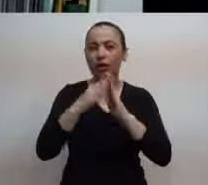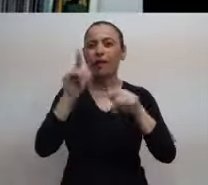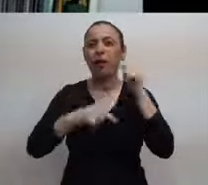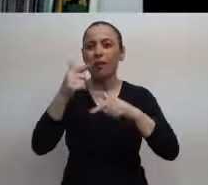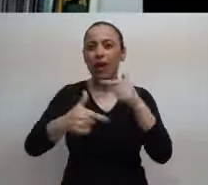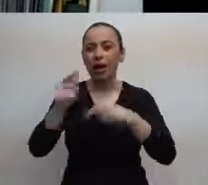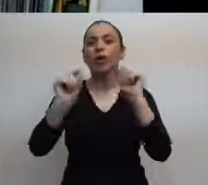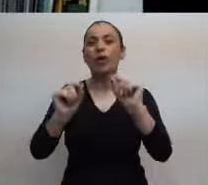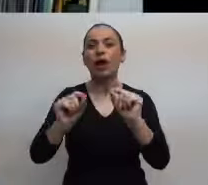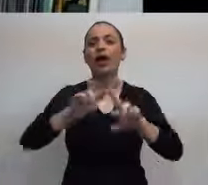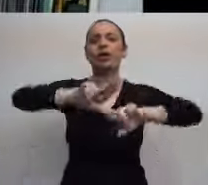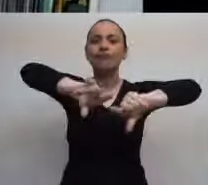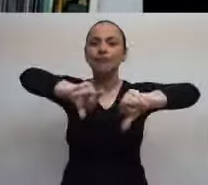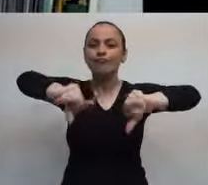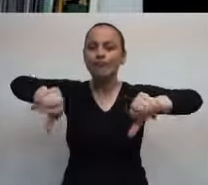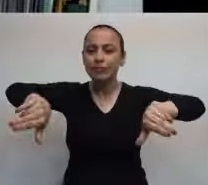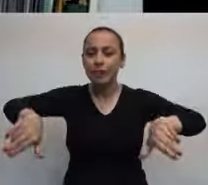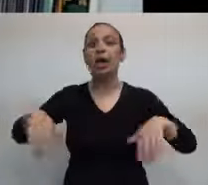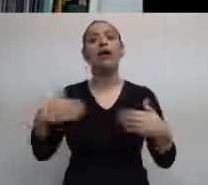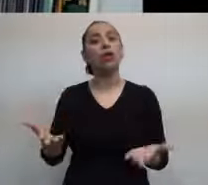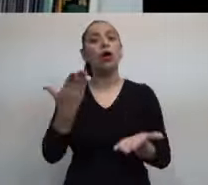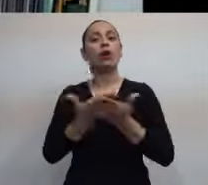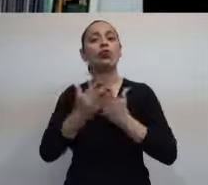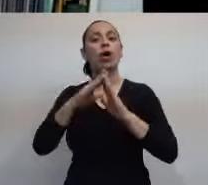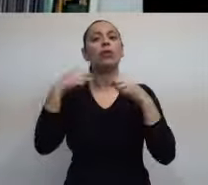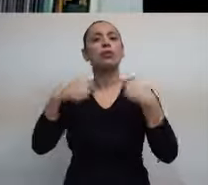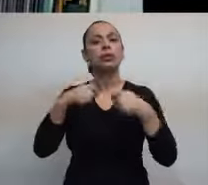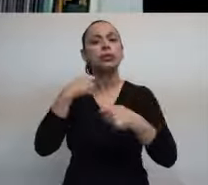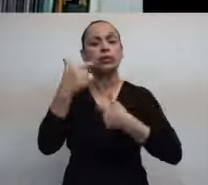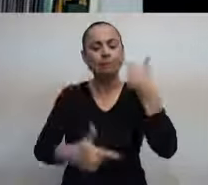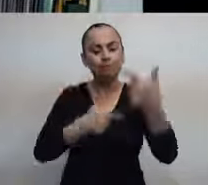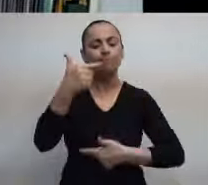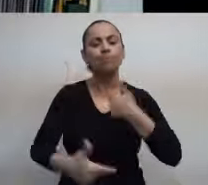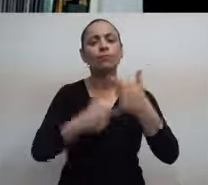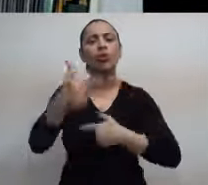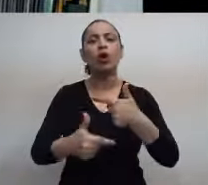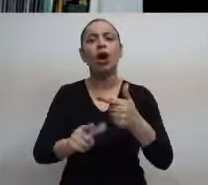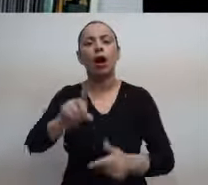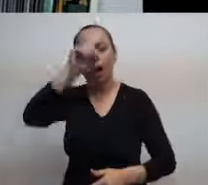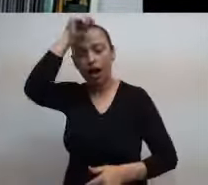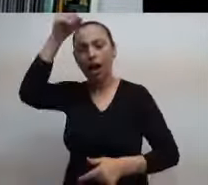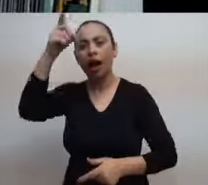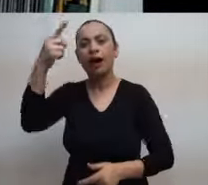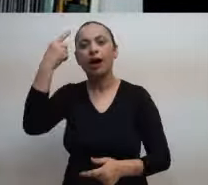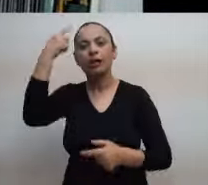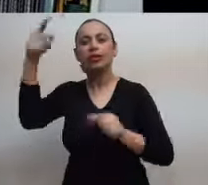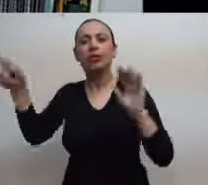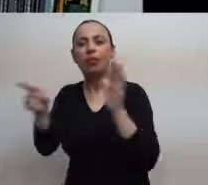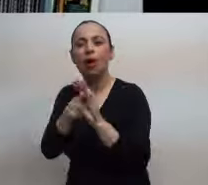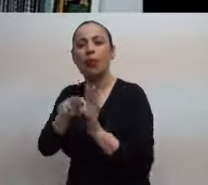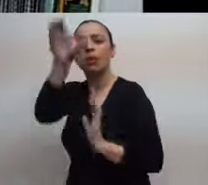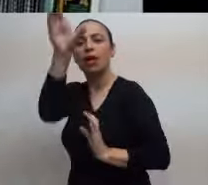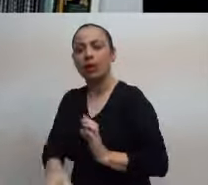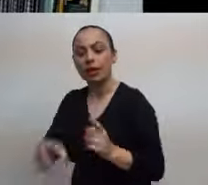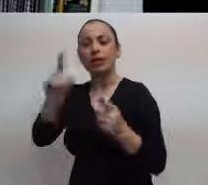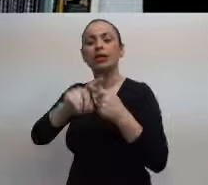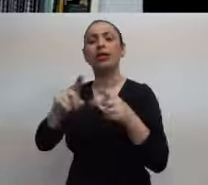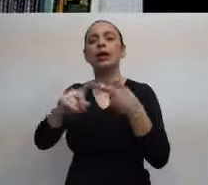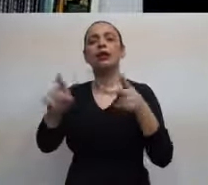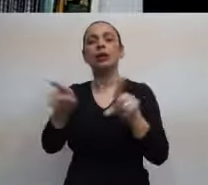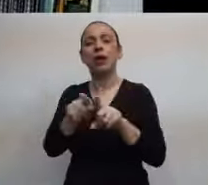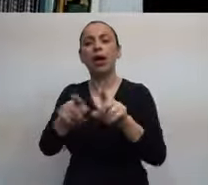diversidade. Assim, a escola deve buscar formar o senso de cidadania e